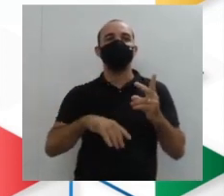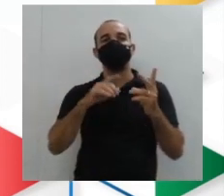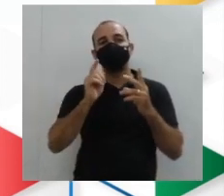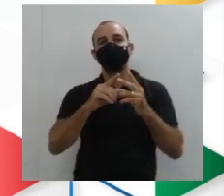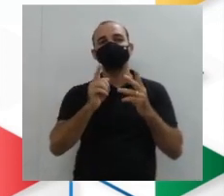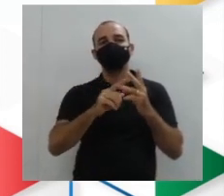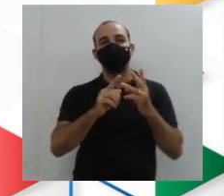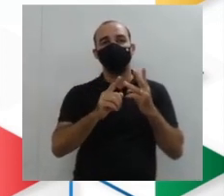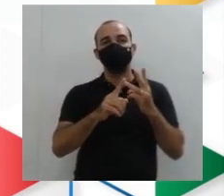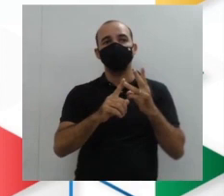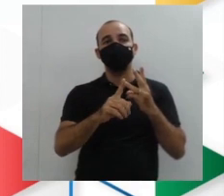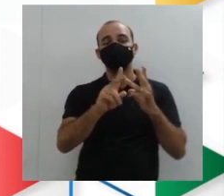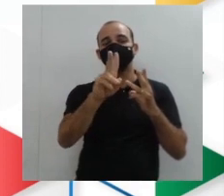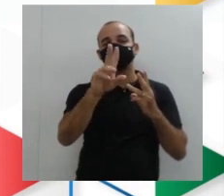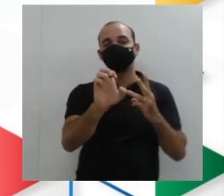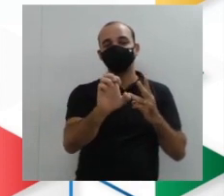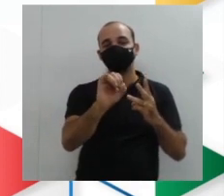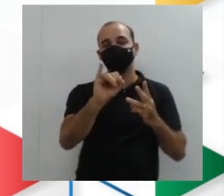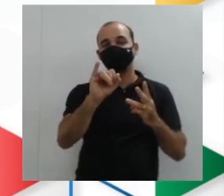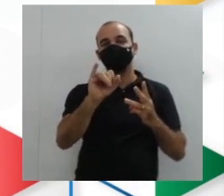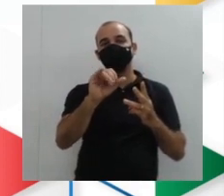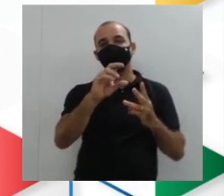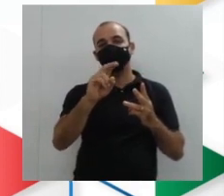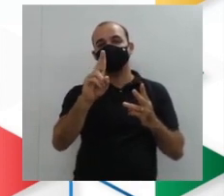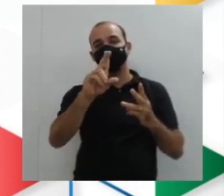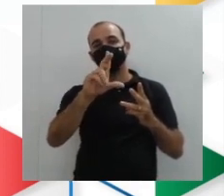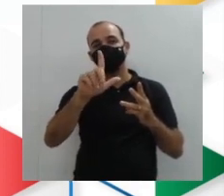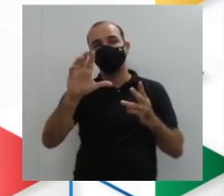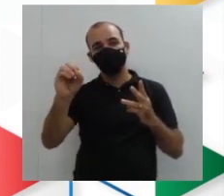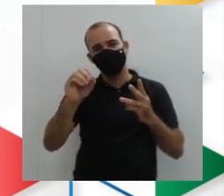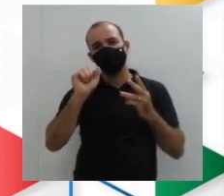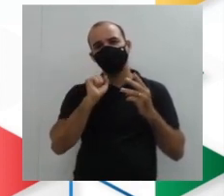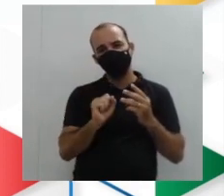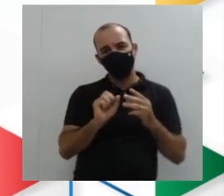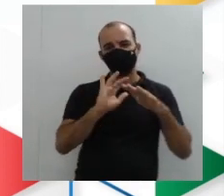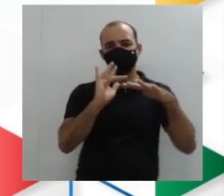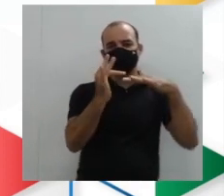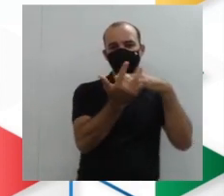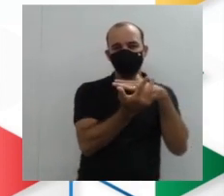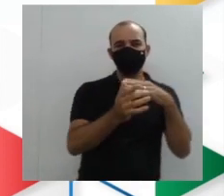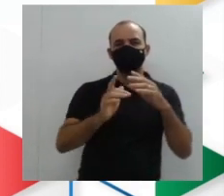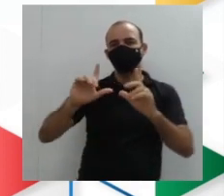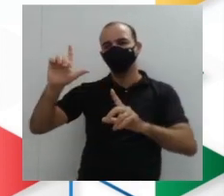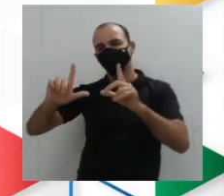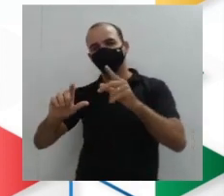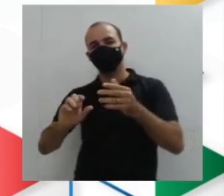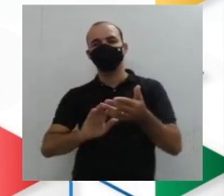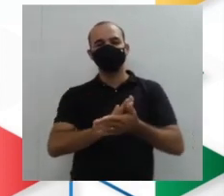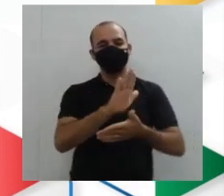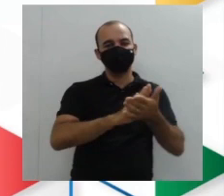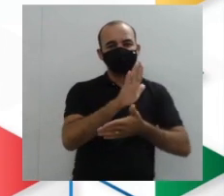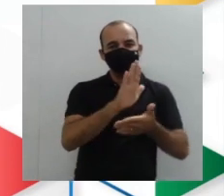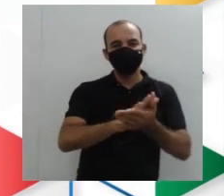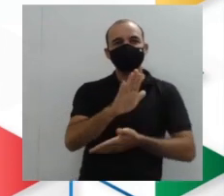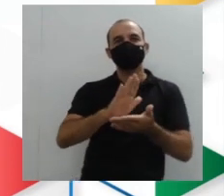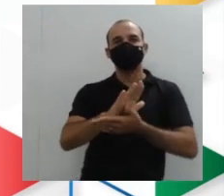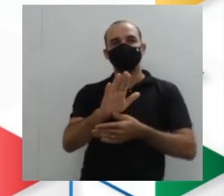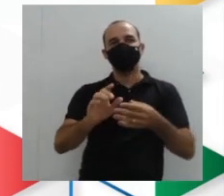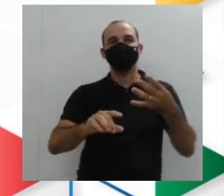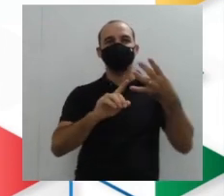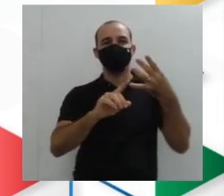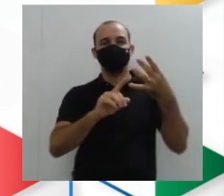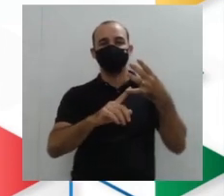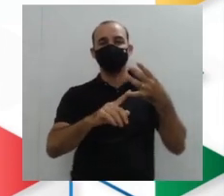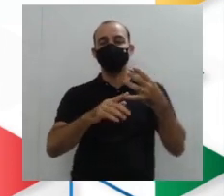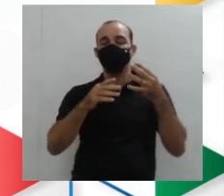caso, o veículo, o canal. E o público-alvo é justamente o que eu falei, é o seu receptor